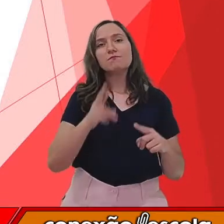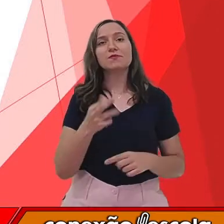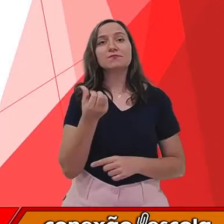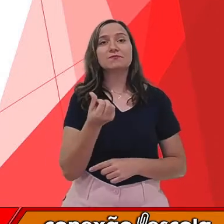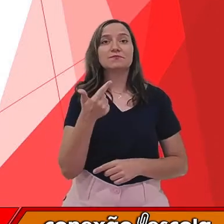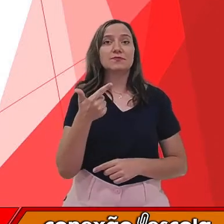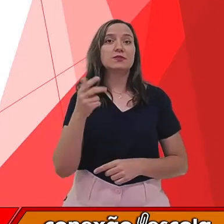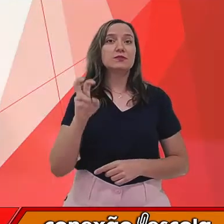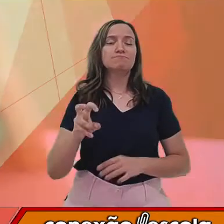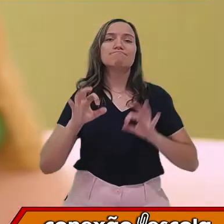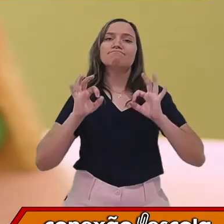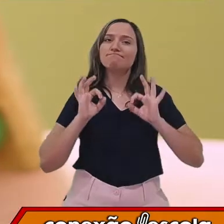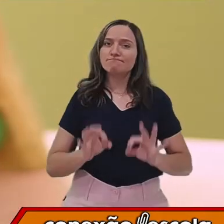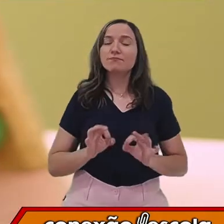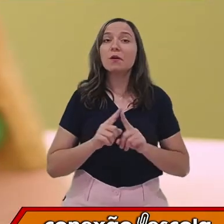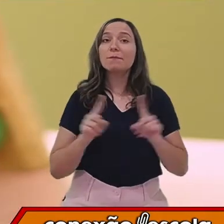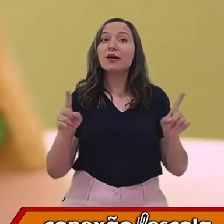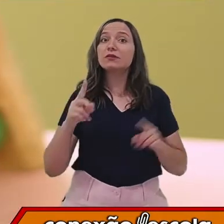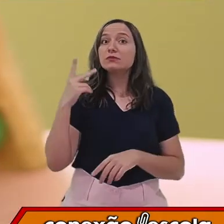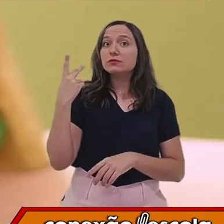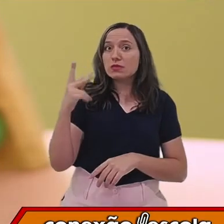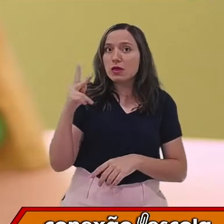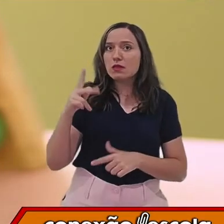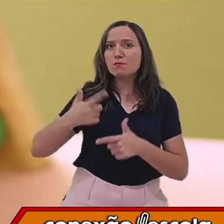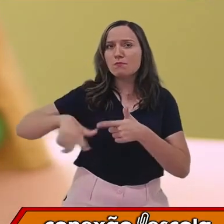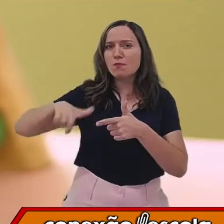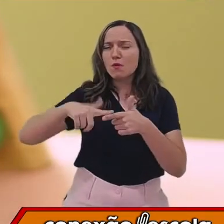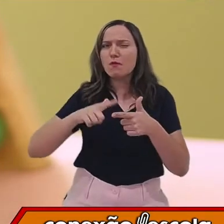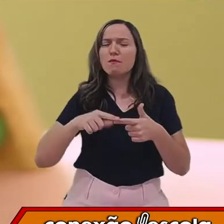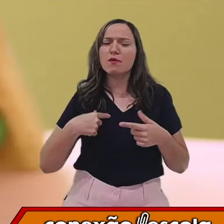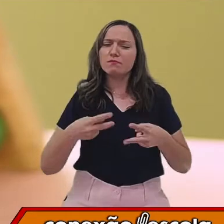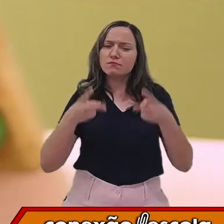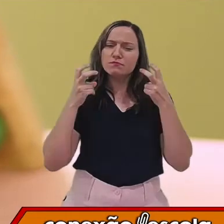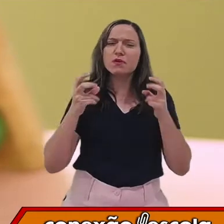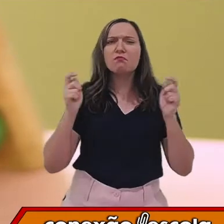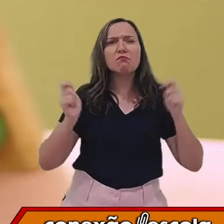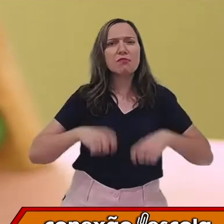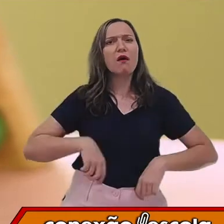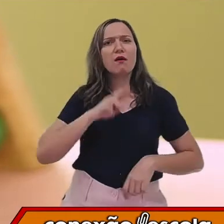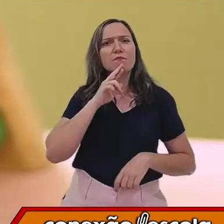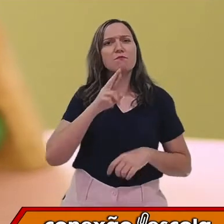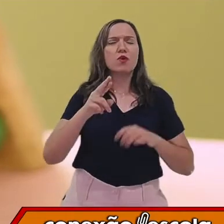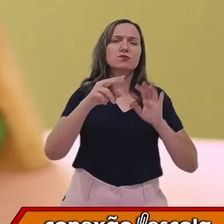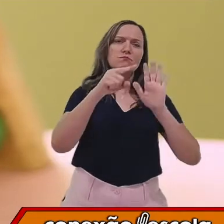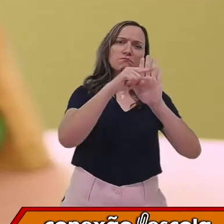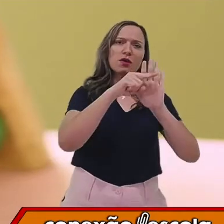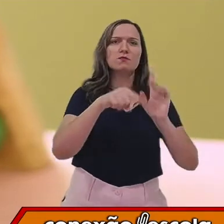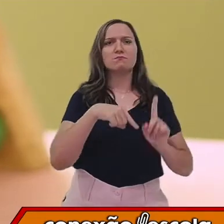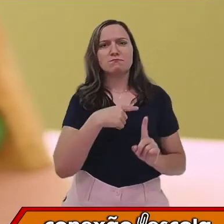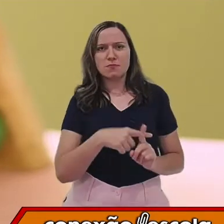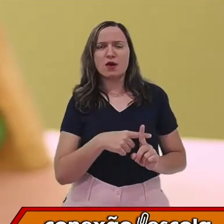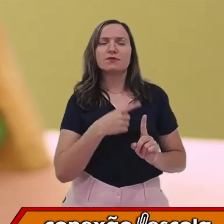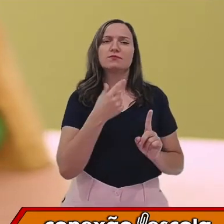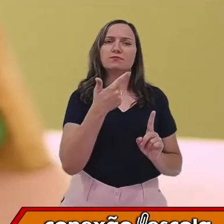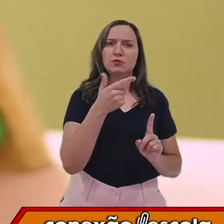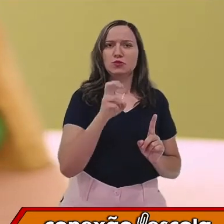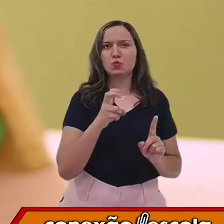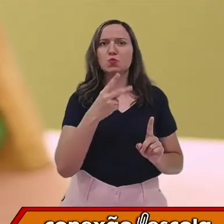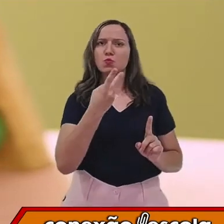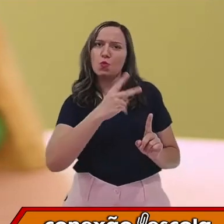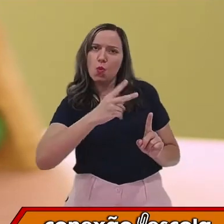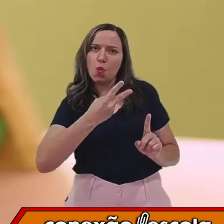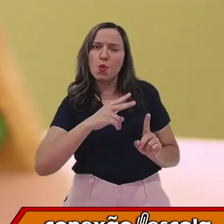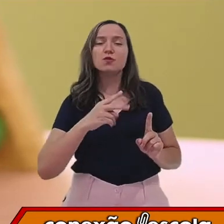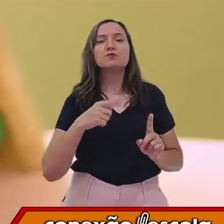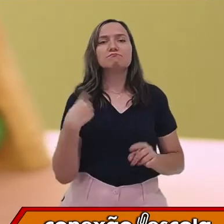AC especificamente nesse problema Apesar dela ter duas raízes menos 25 e mais cinco